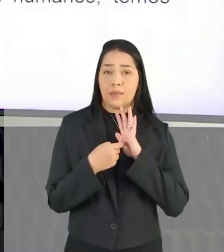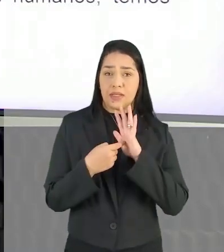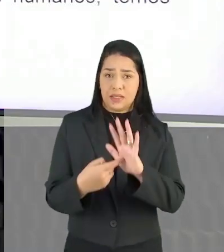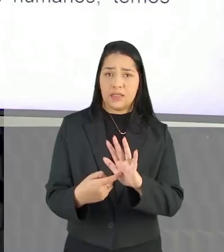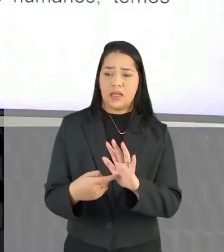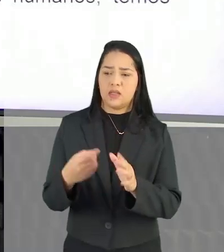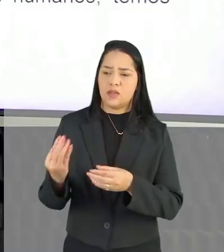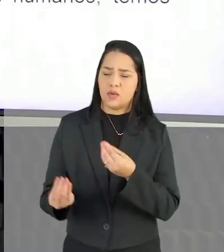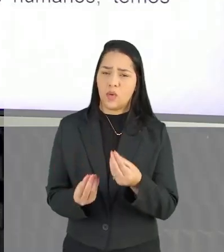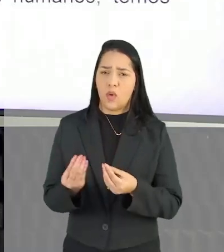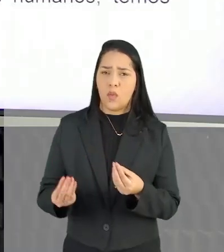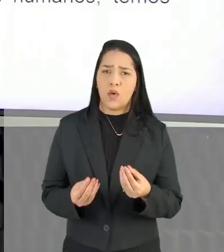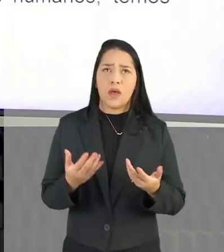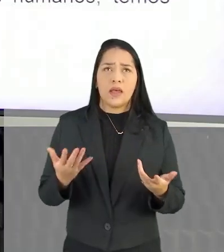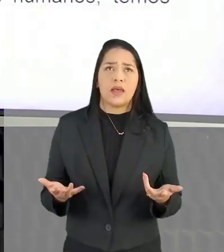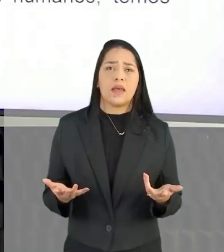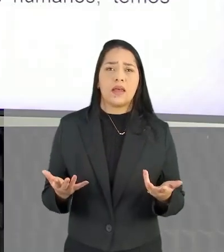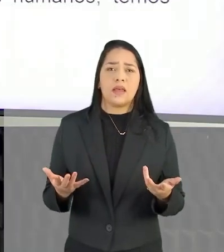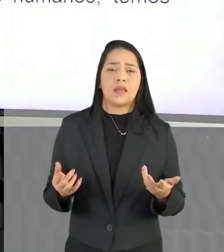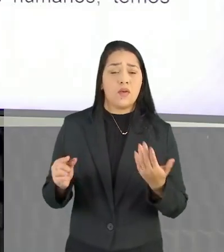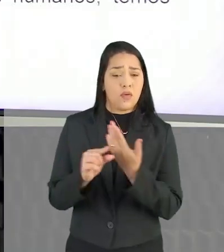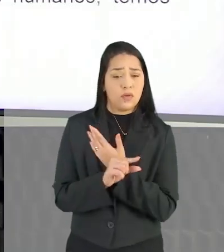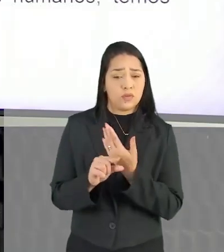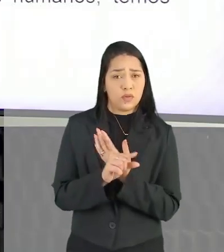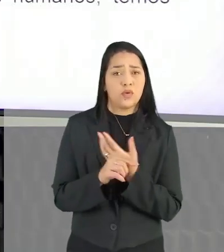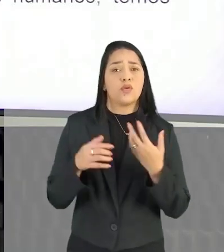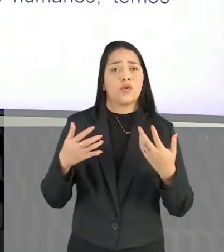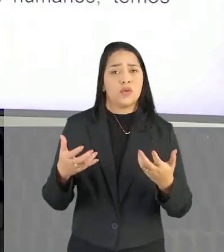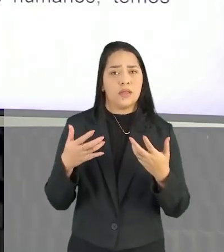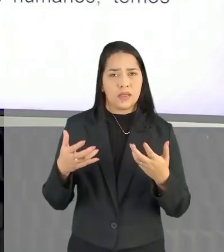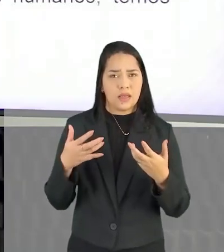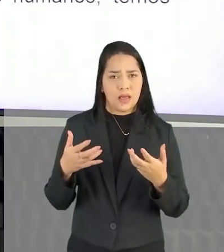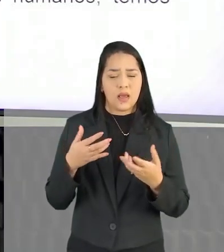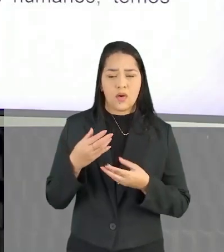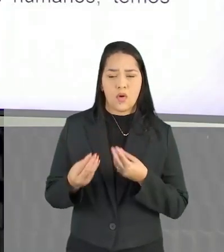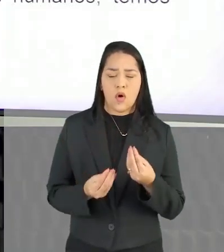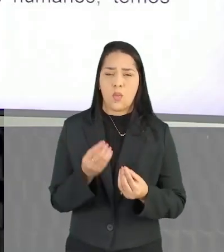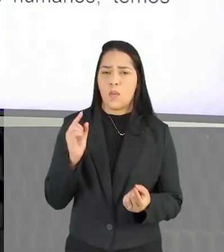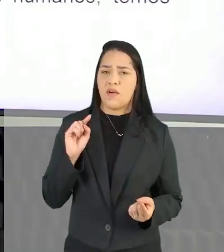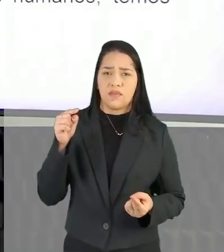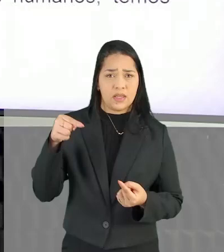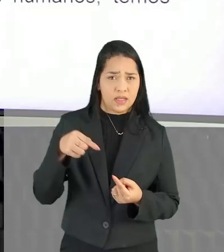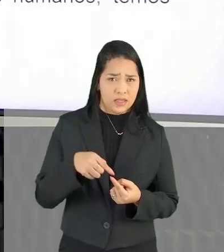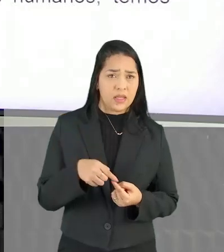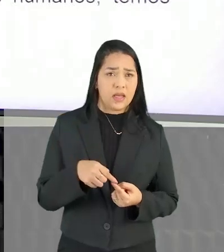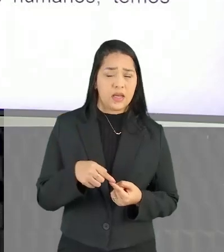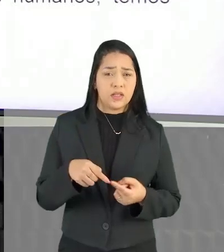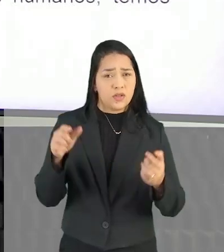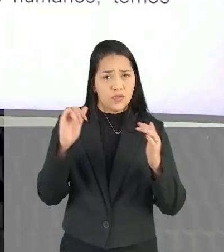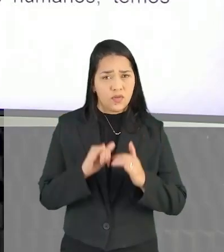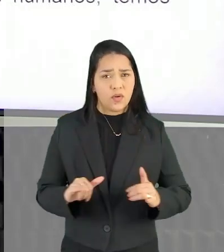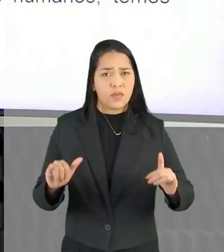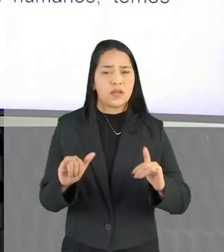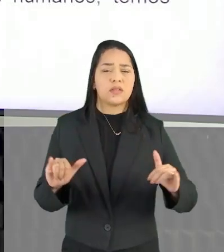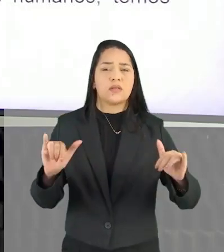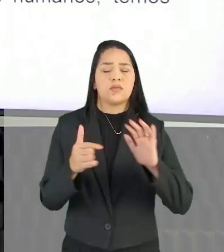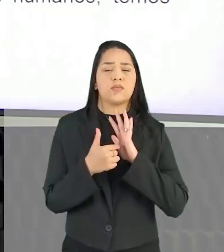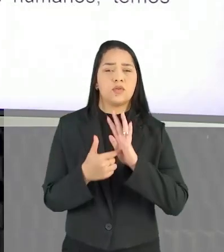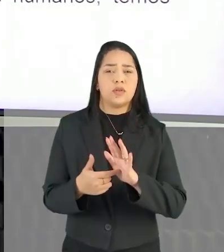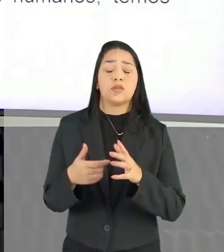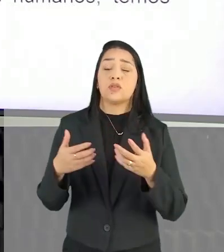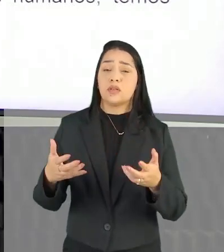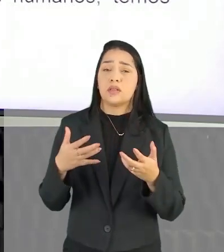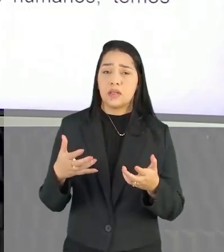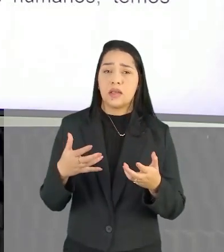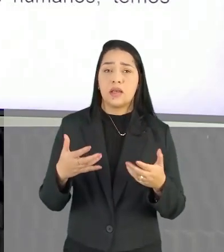apresentadas com um viés que o autor quer perpassar com uma finalidade de informação e destaque que o autor